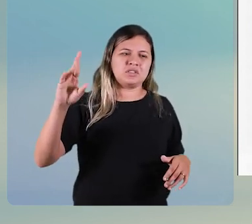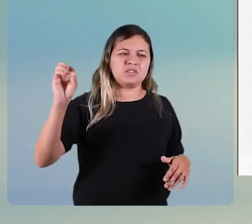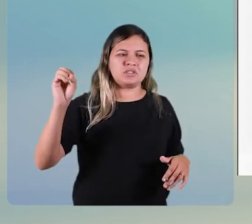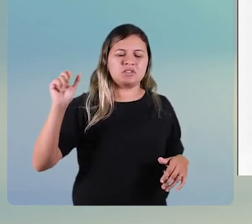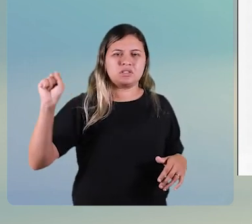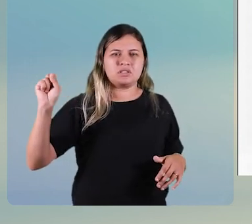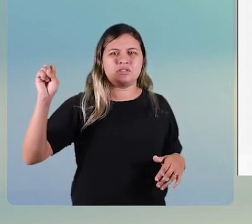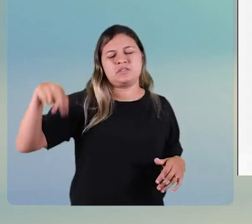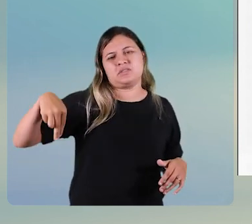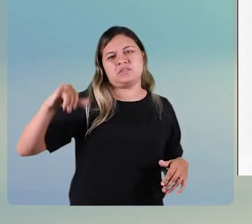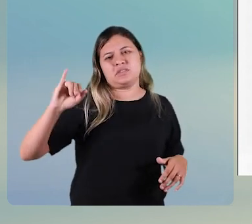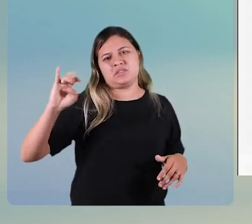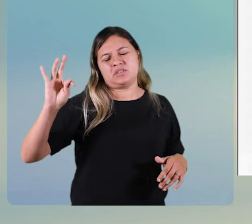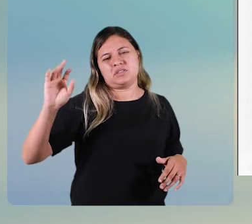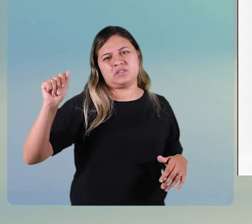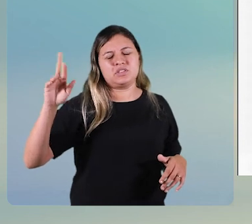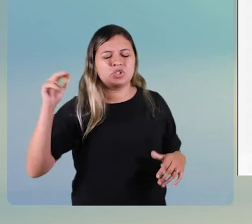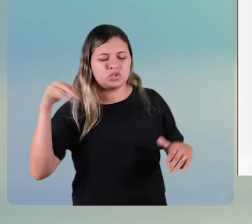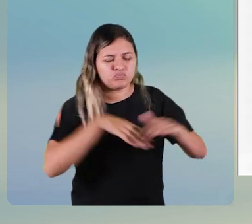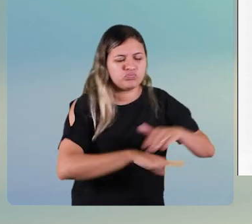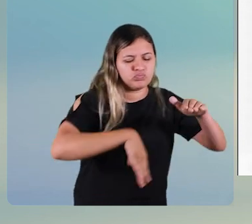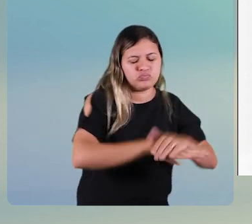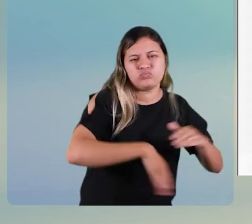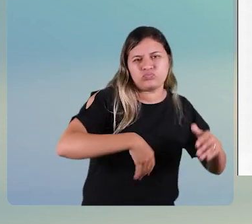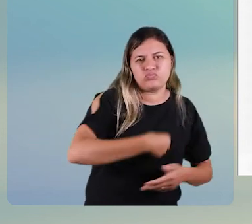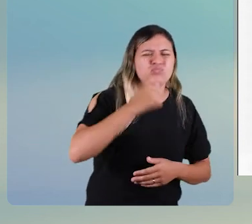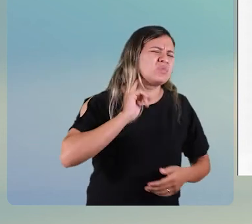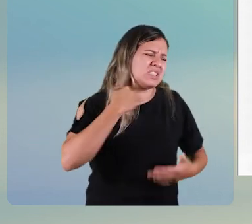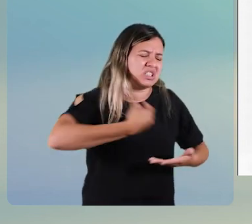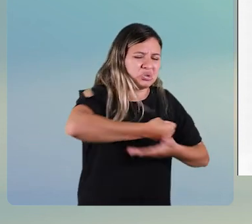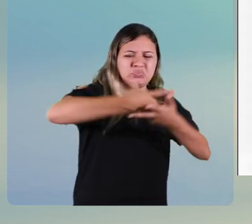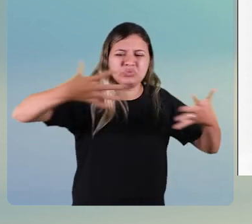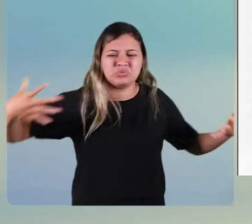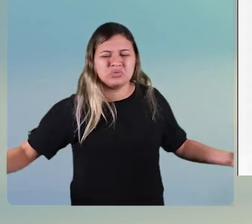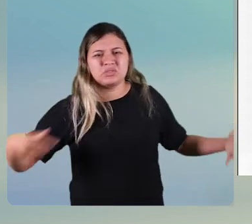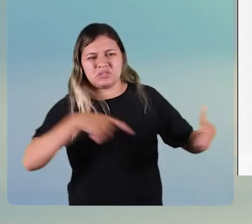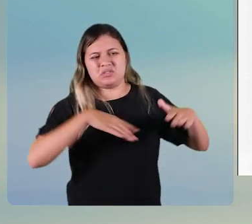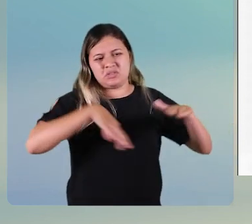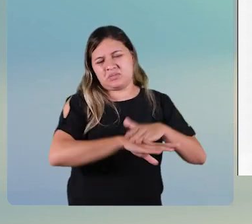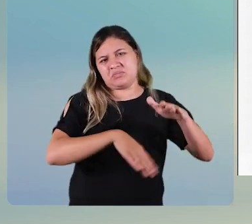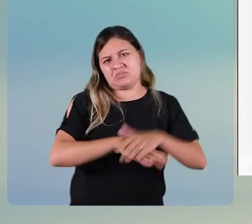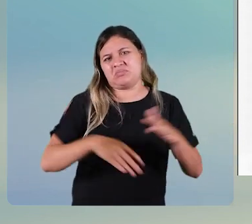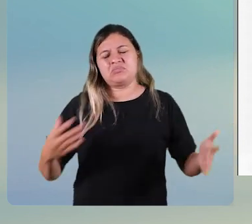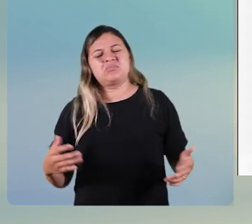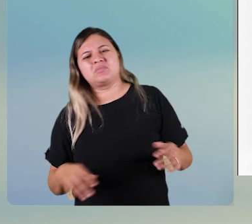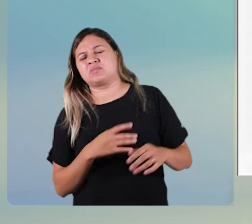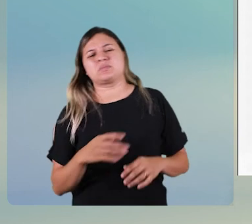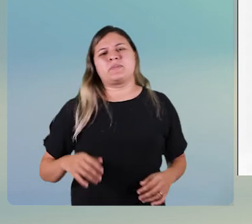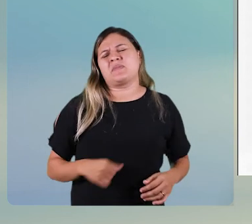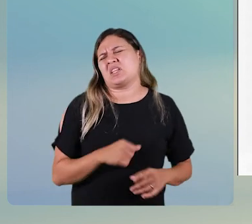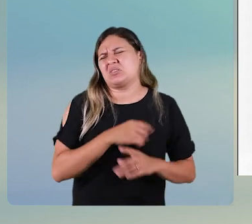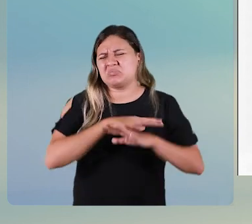são terrenos, né, em que lixos vão sendo despejados, né? Ali vai haver decomposição, tanto aeróbica